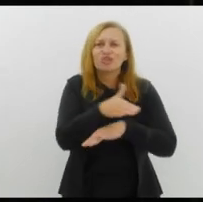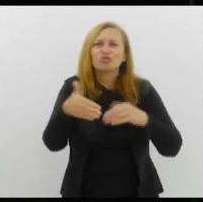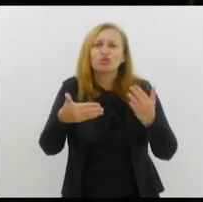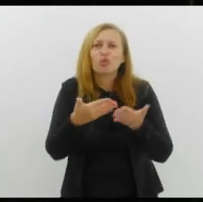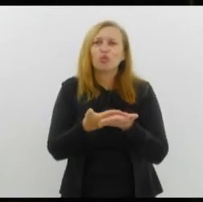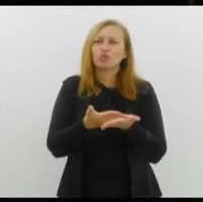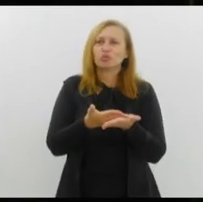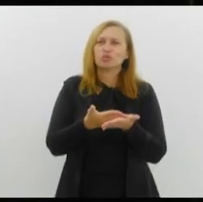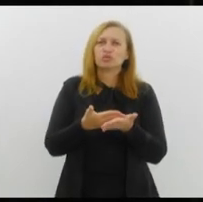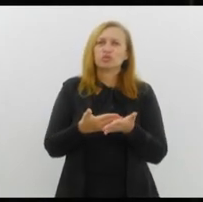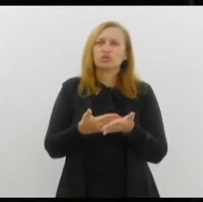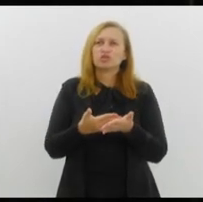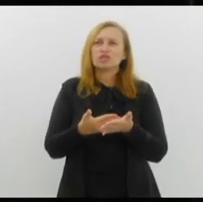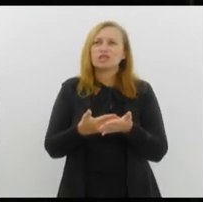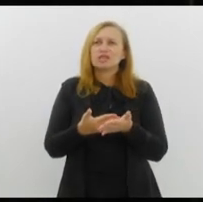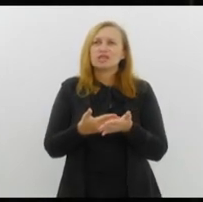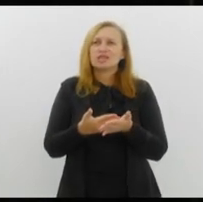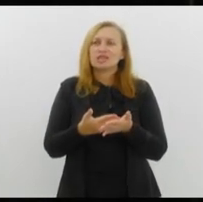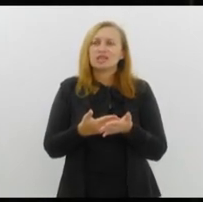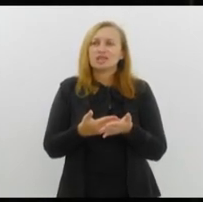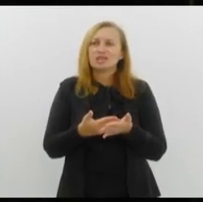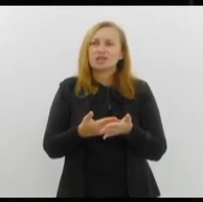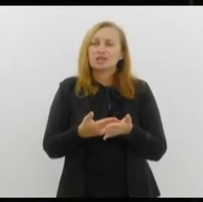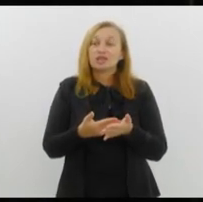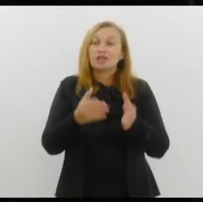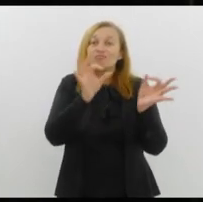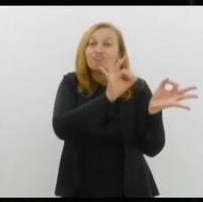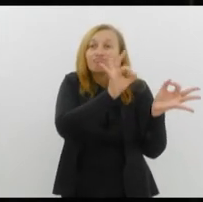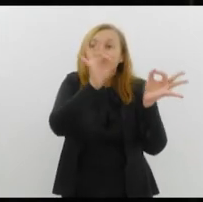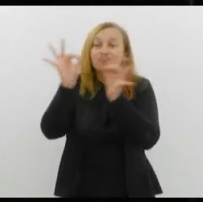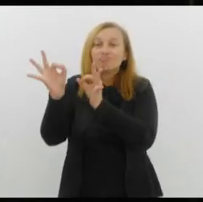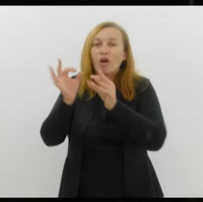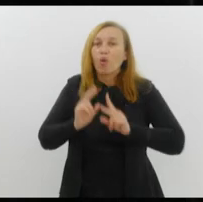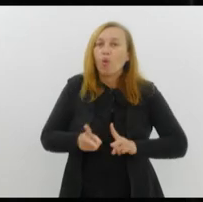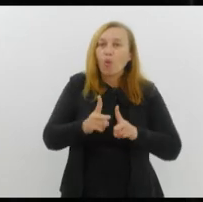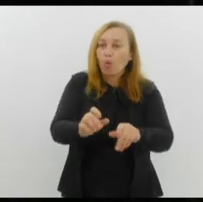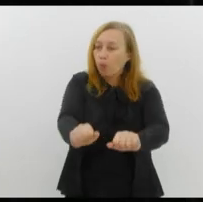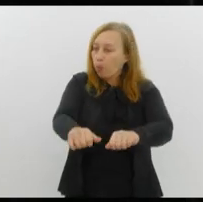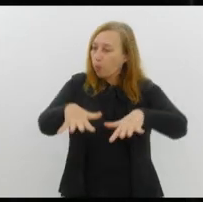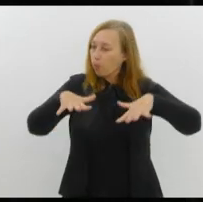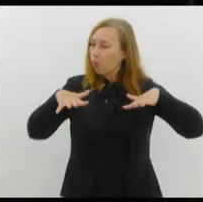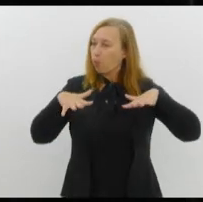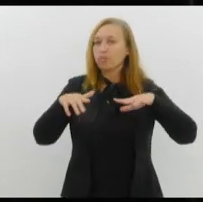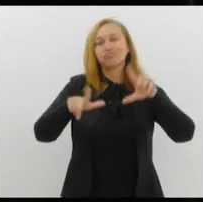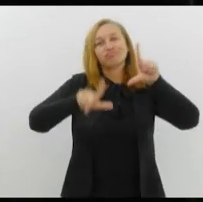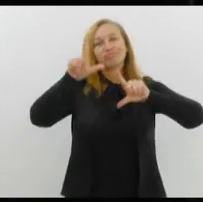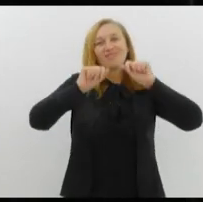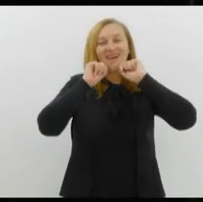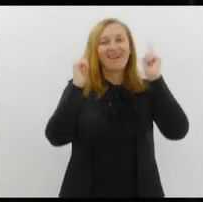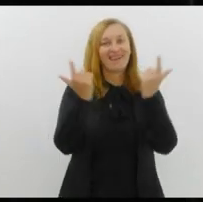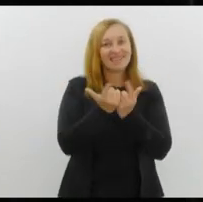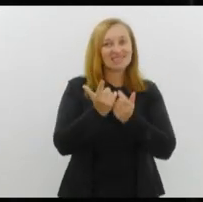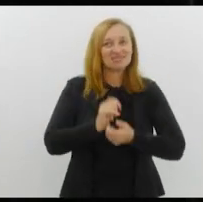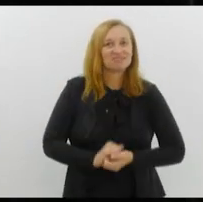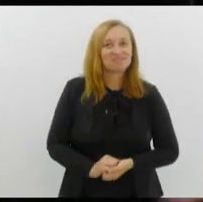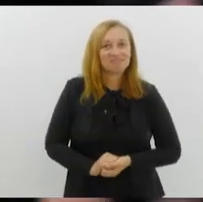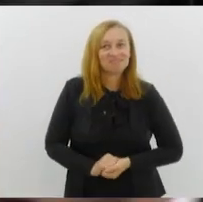que se mantêm assistindo a essa sessão plenária através da TV Alerj.